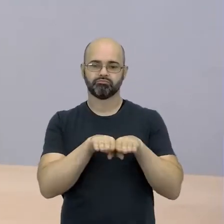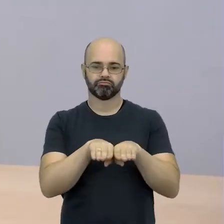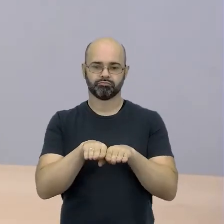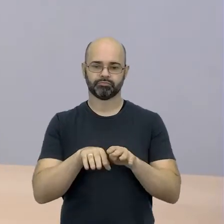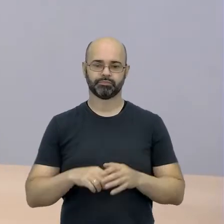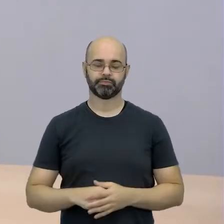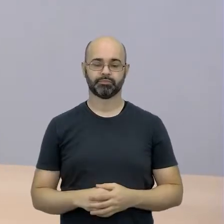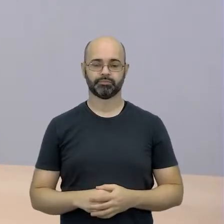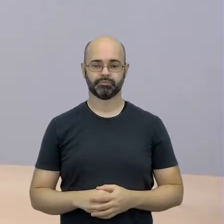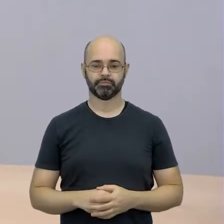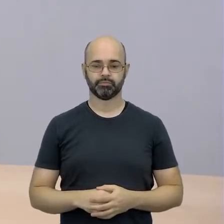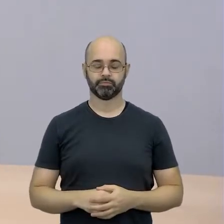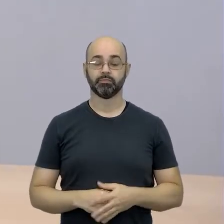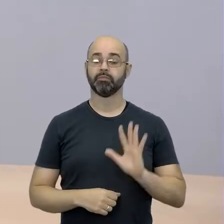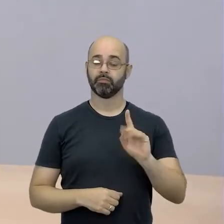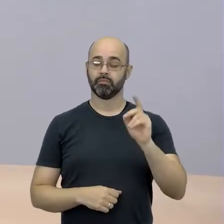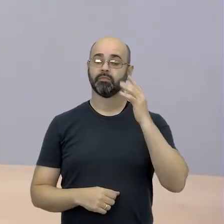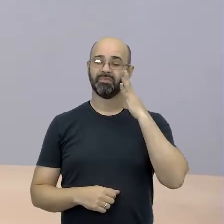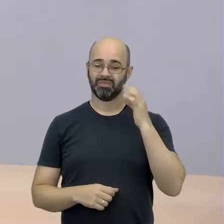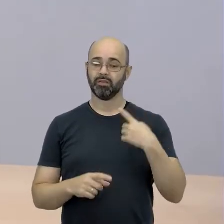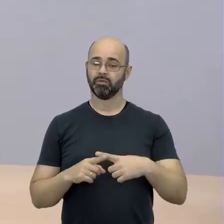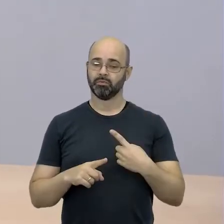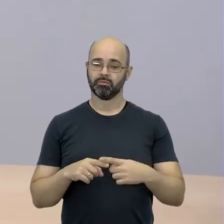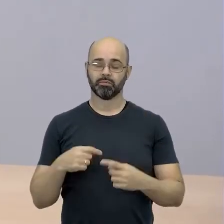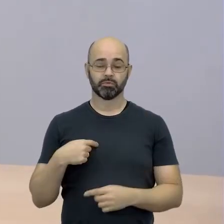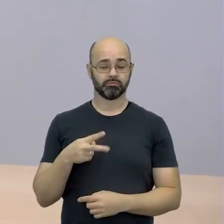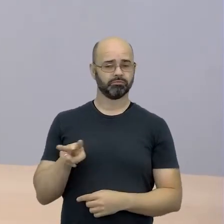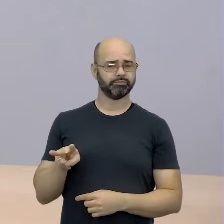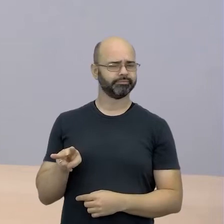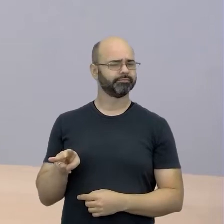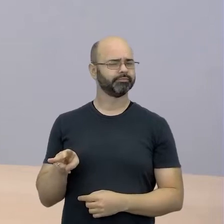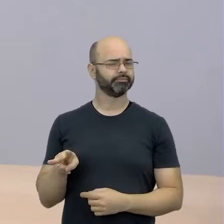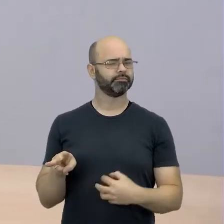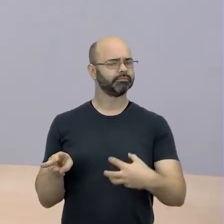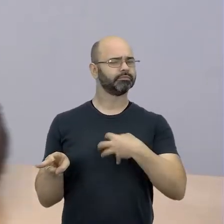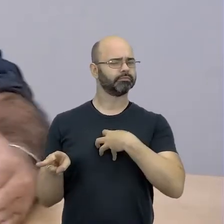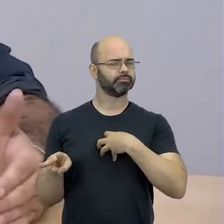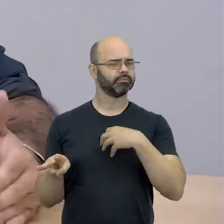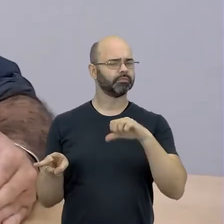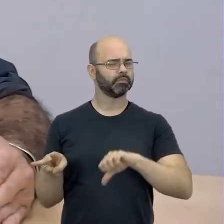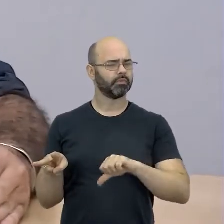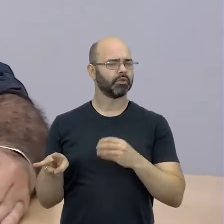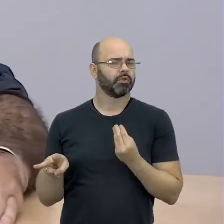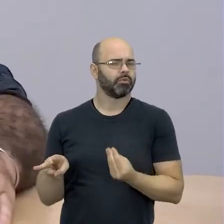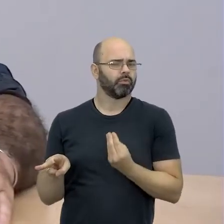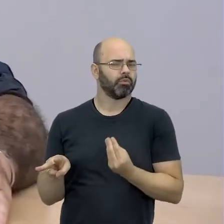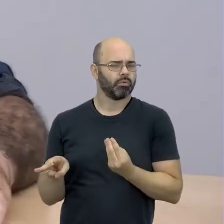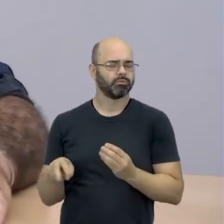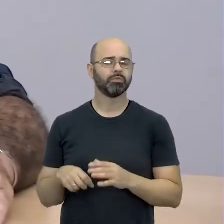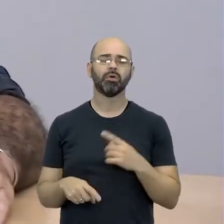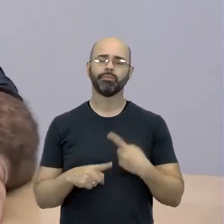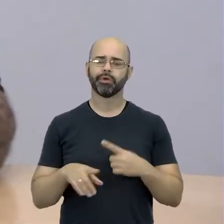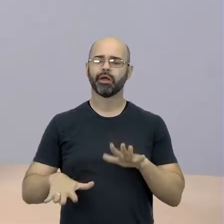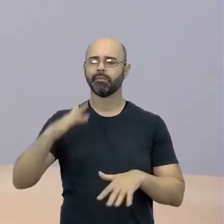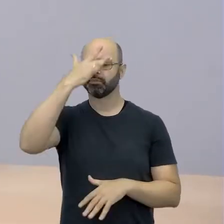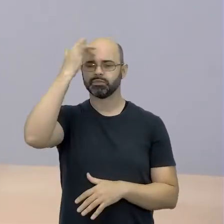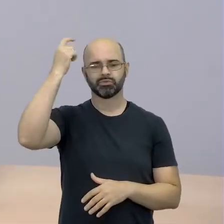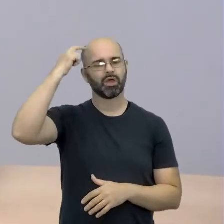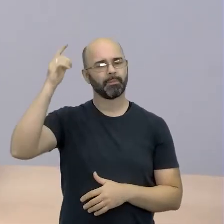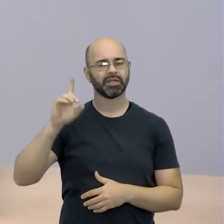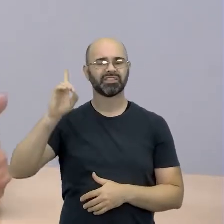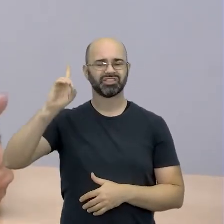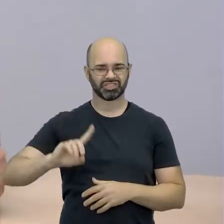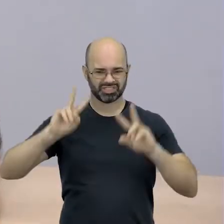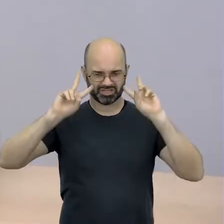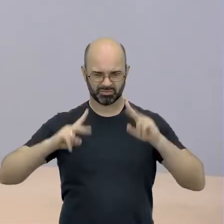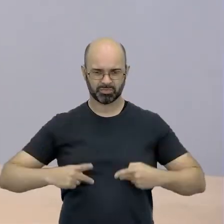muito indignado, muitas vezes, perceber como as pessoas imaginam que direitos humanos é uma espécie